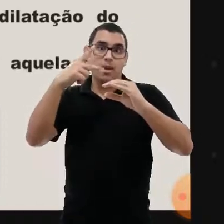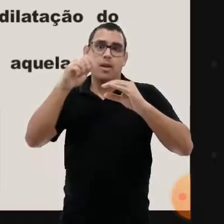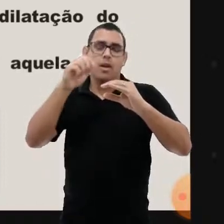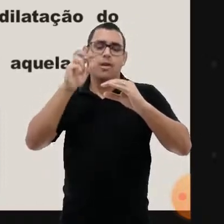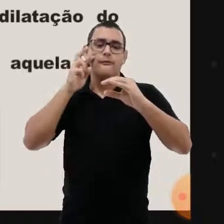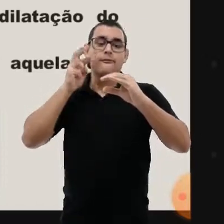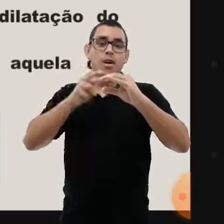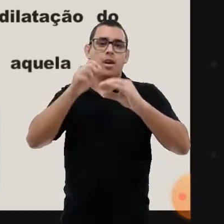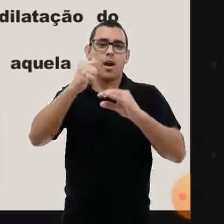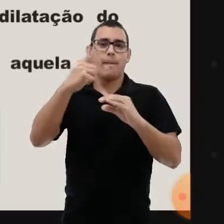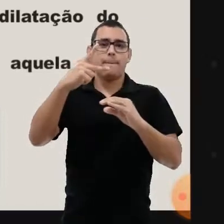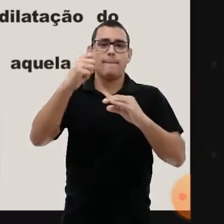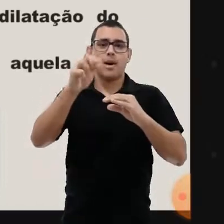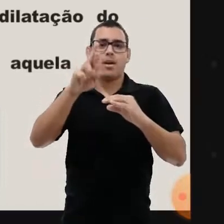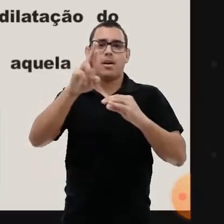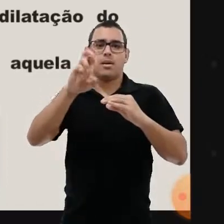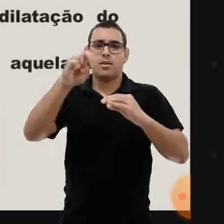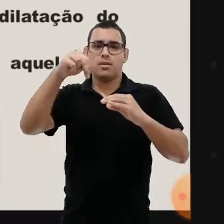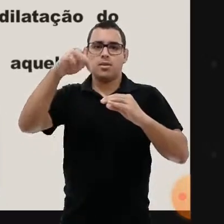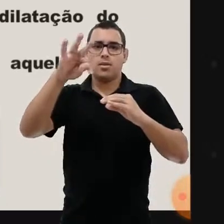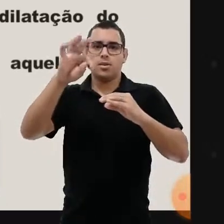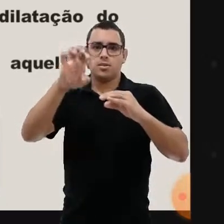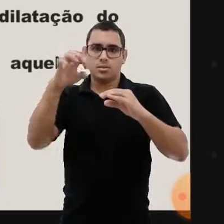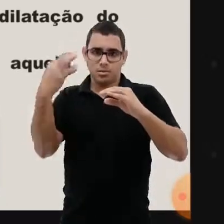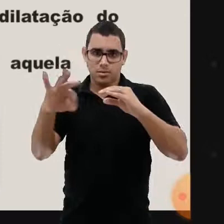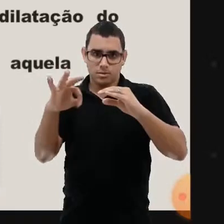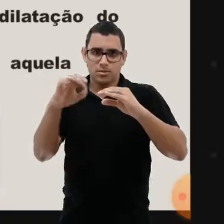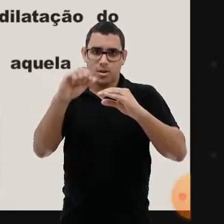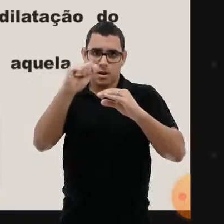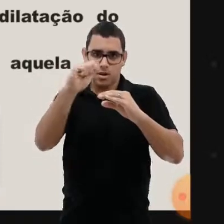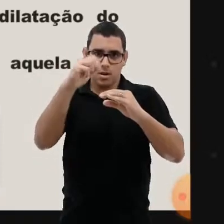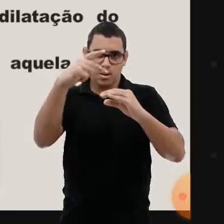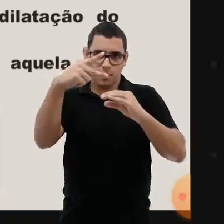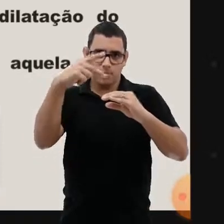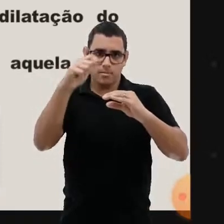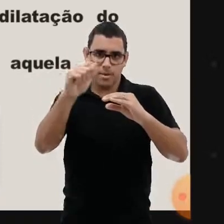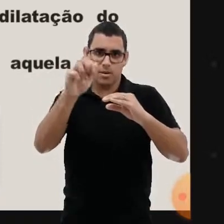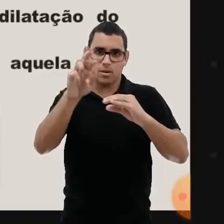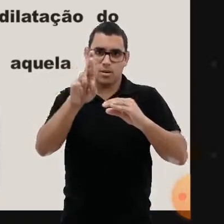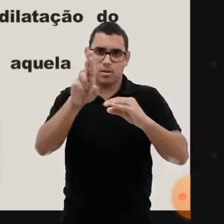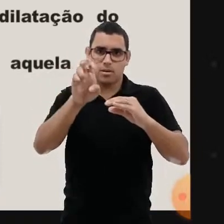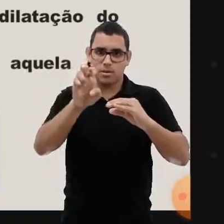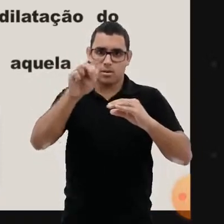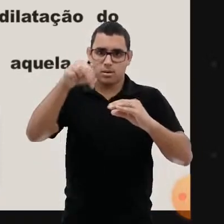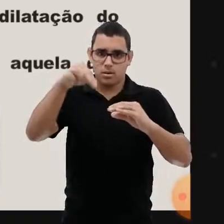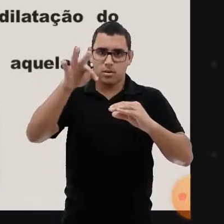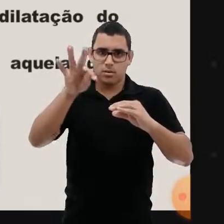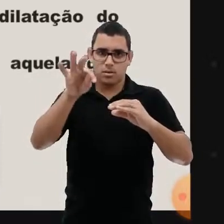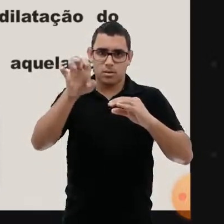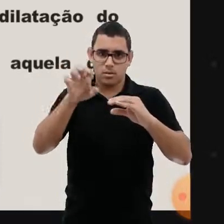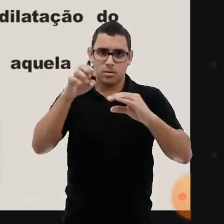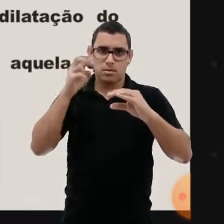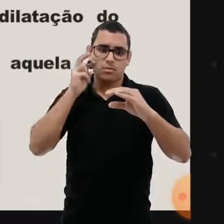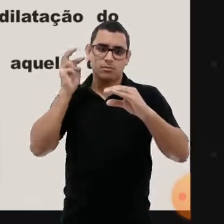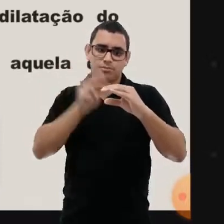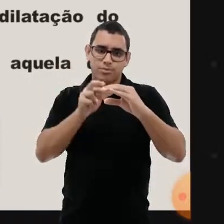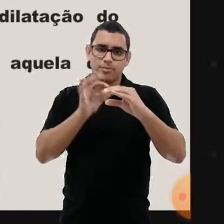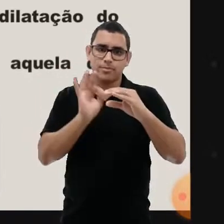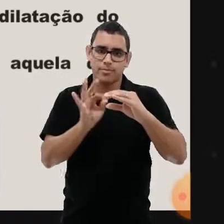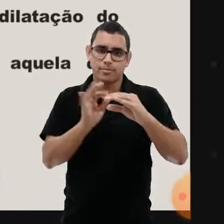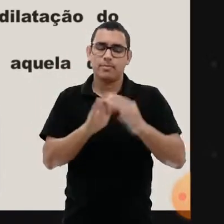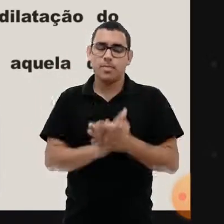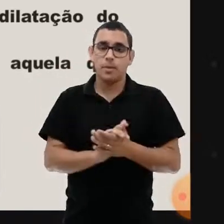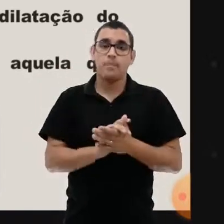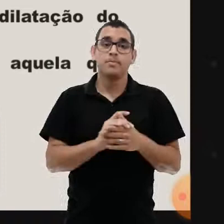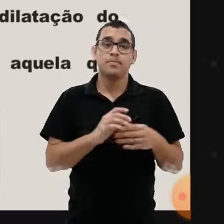ou seja, é aquela que percebemos mais facilmente, por isso ela tem esse nome de dilatação aparente. A dilatação